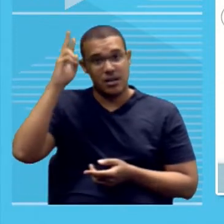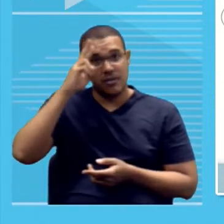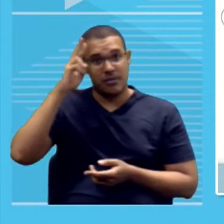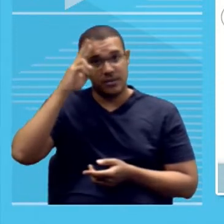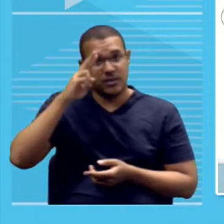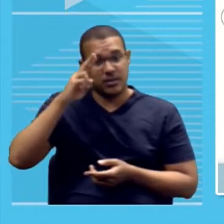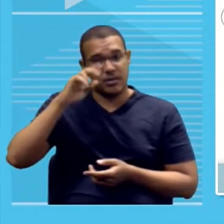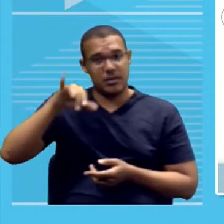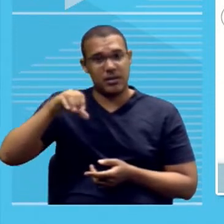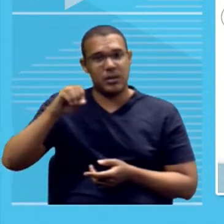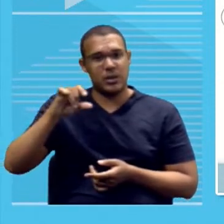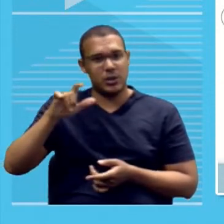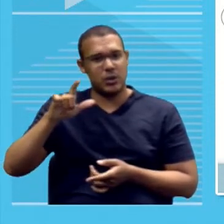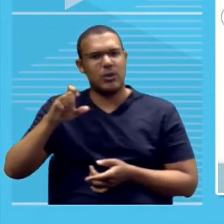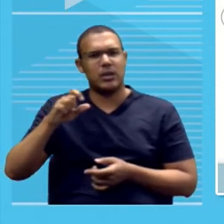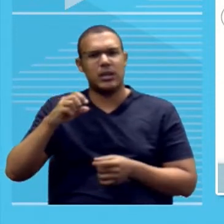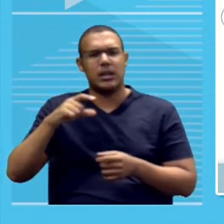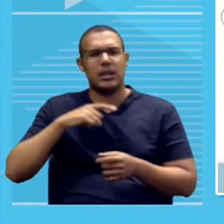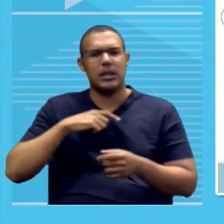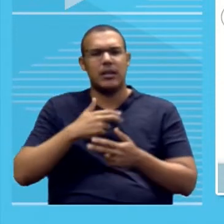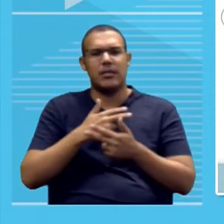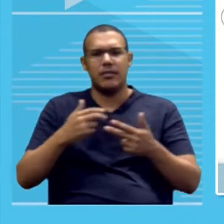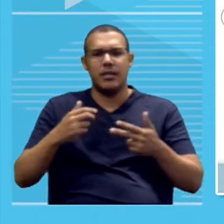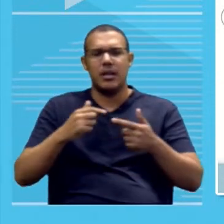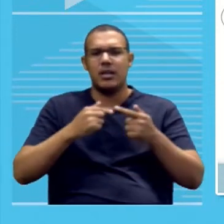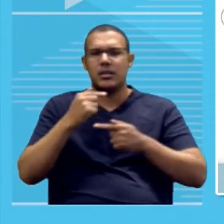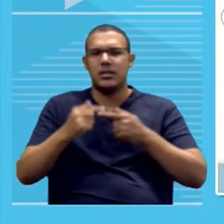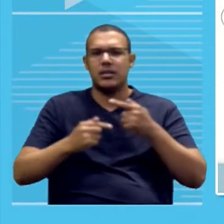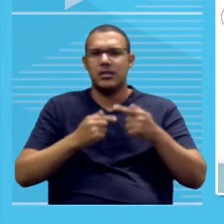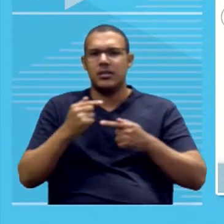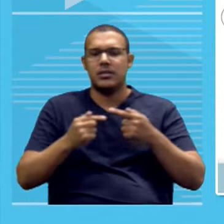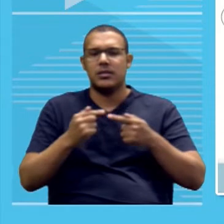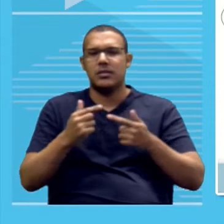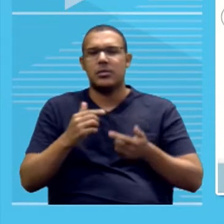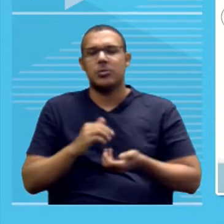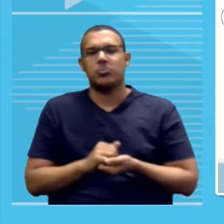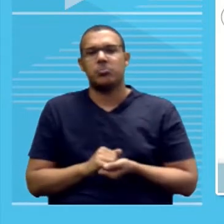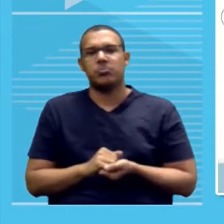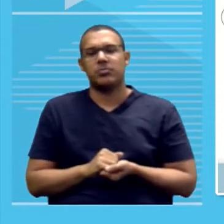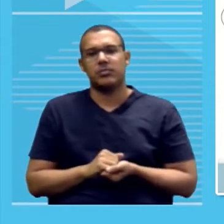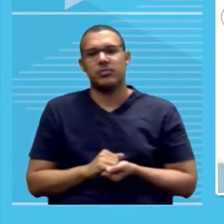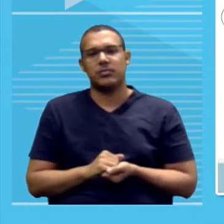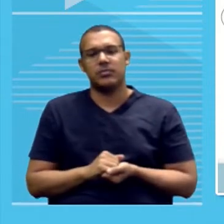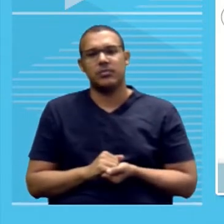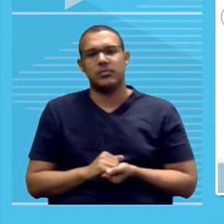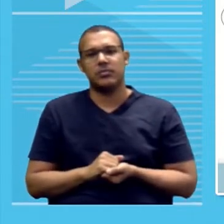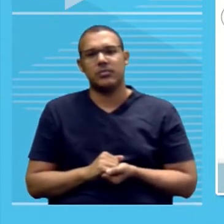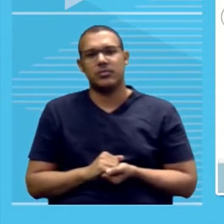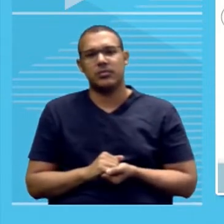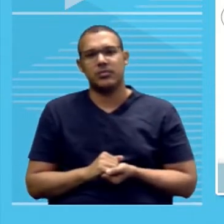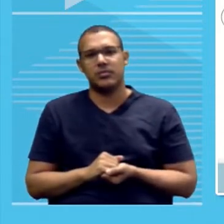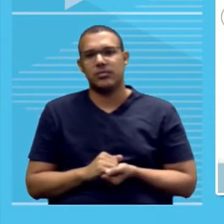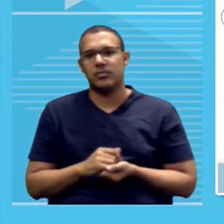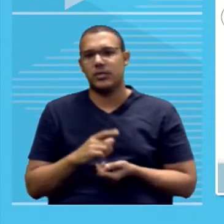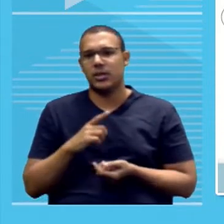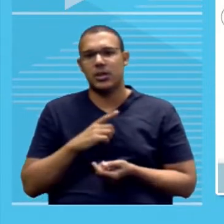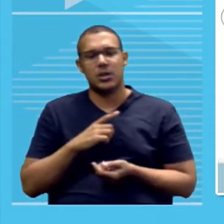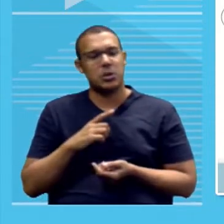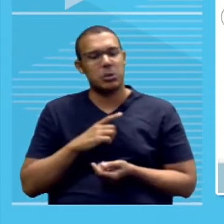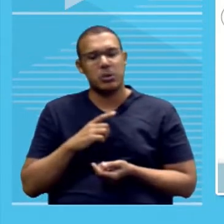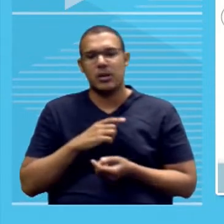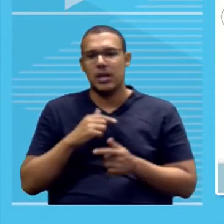ele é visto em todos os resistores, não apenas como exemplo que eu dei, em churrasqueira elétrica. Toda resistência que você